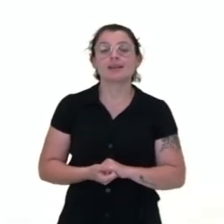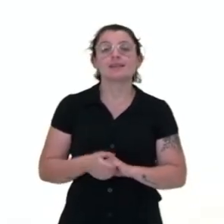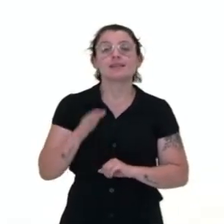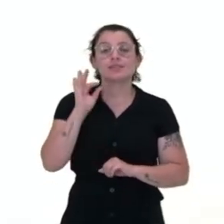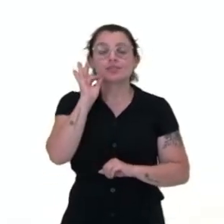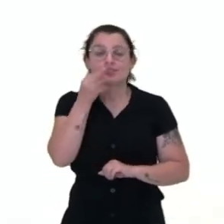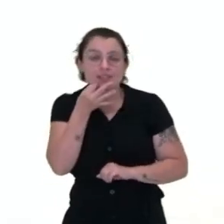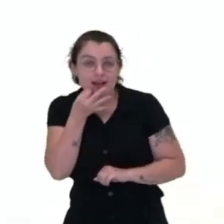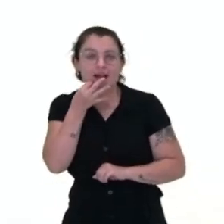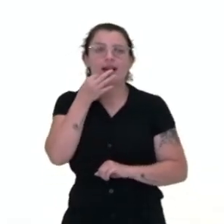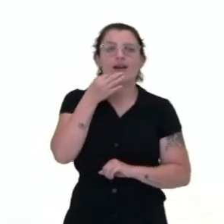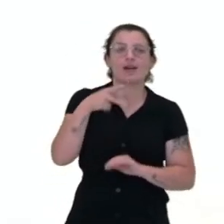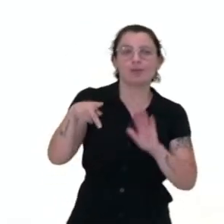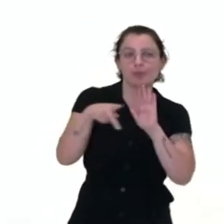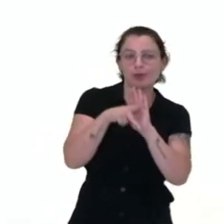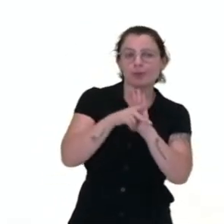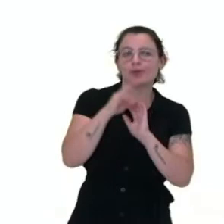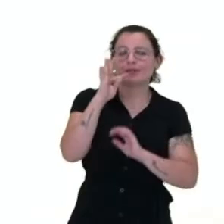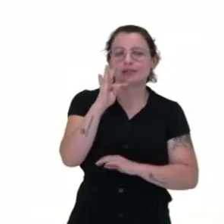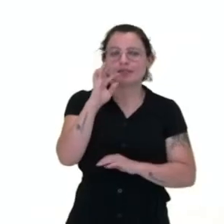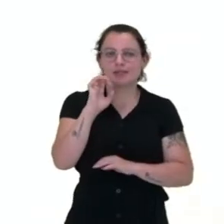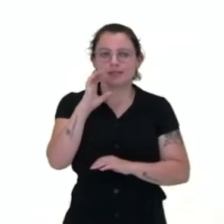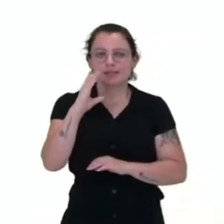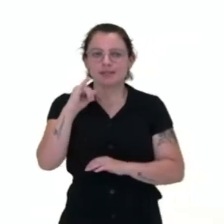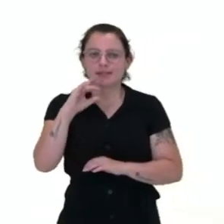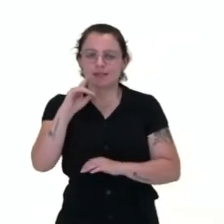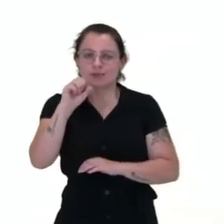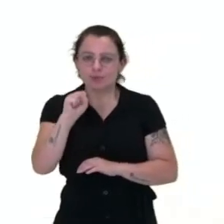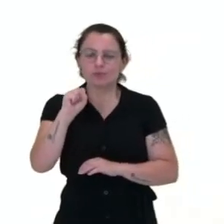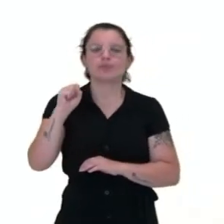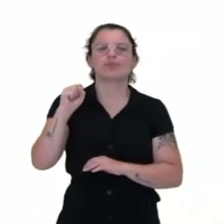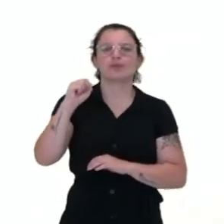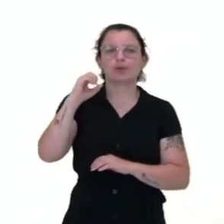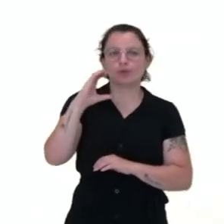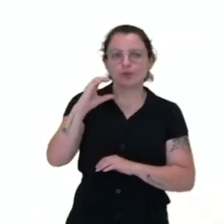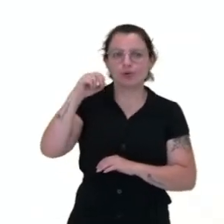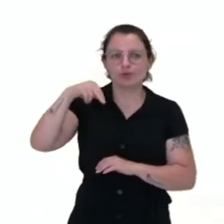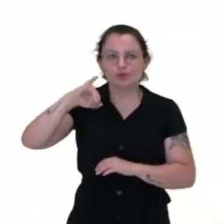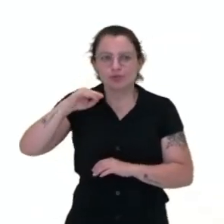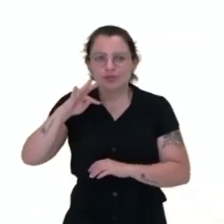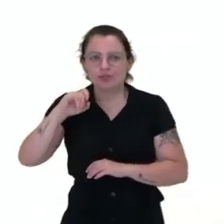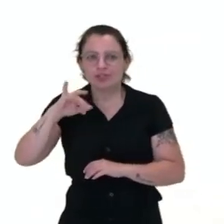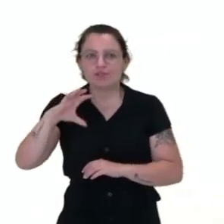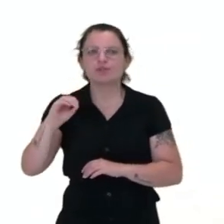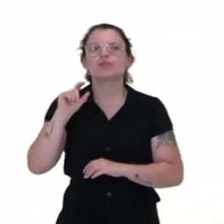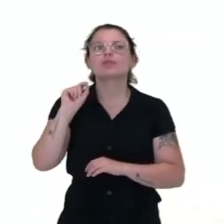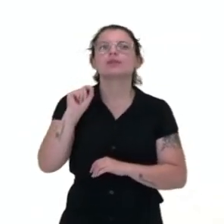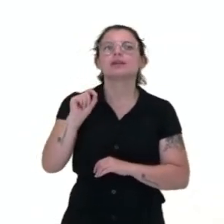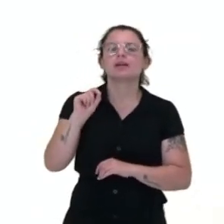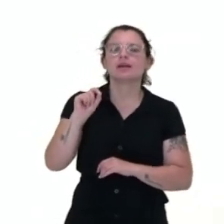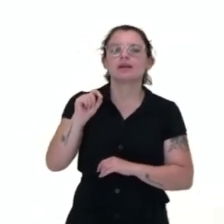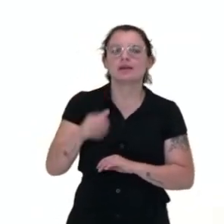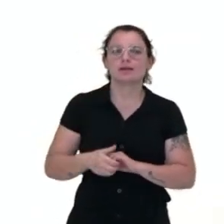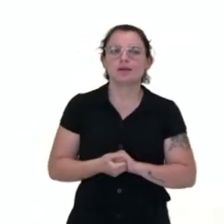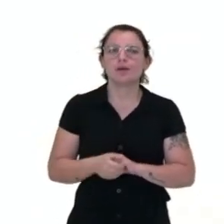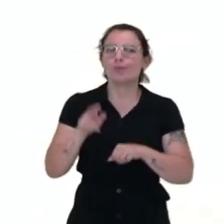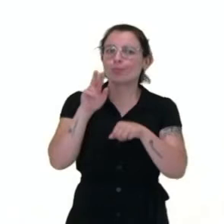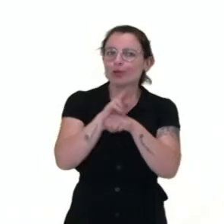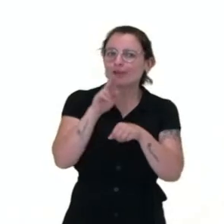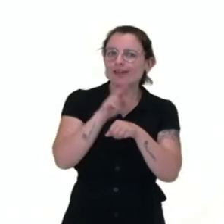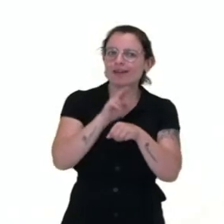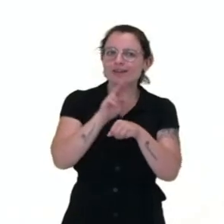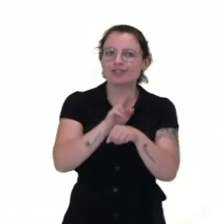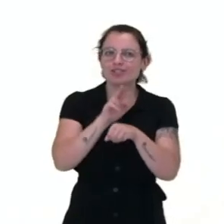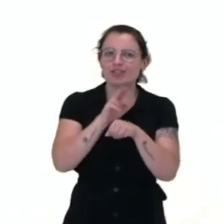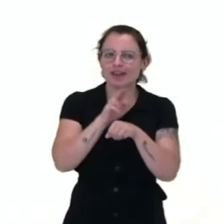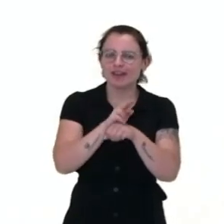como principal função o quê? Unir, proteger e sustentar outros tecidos e outros